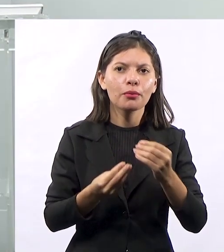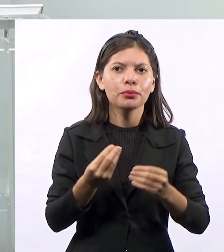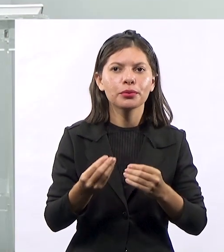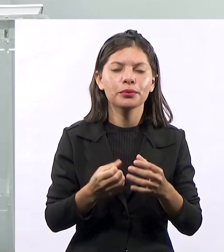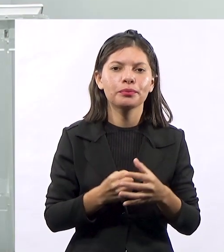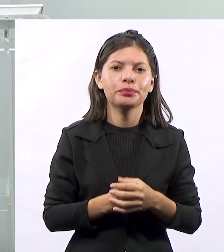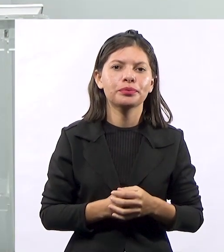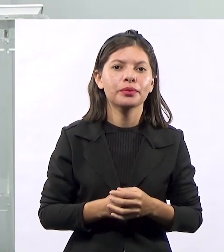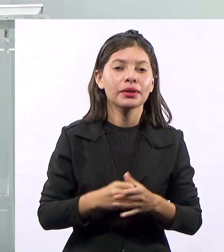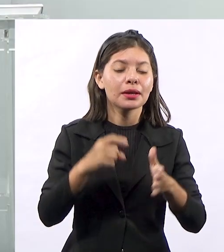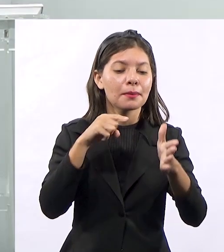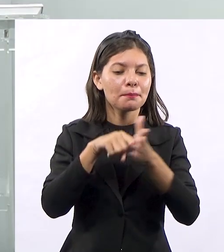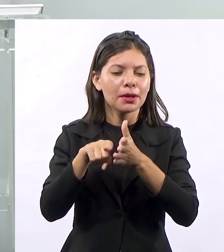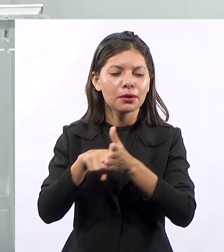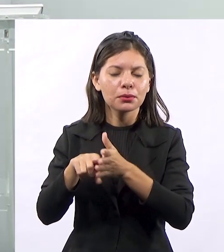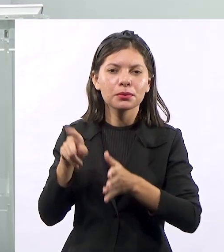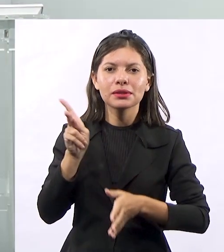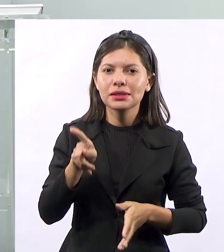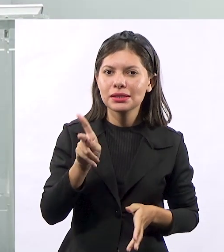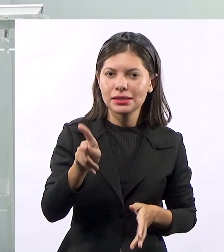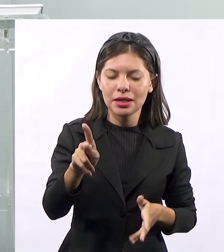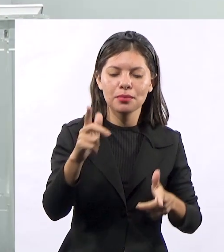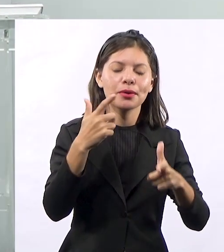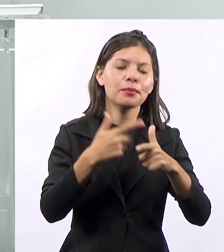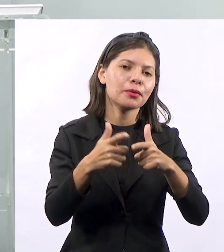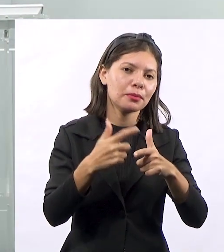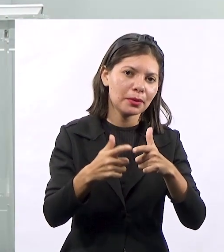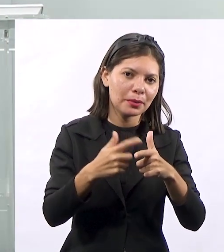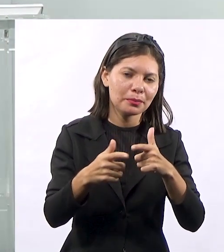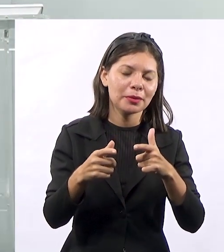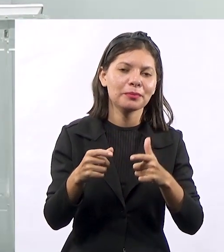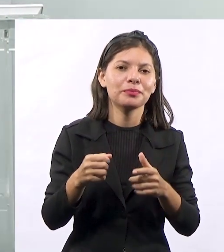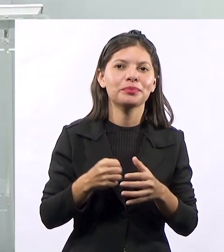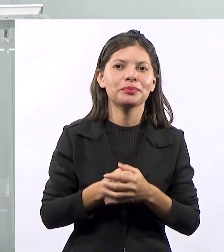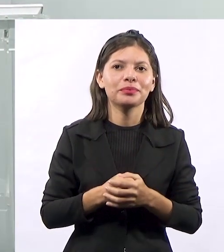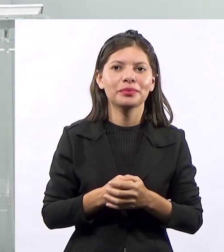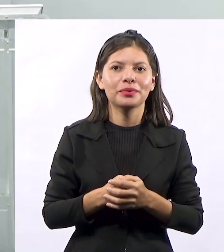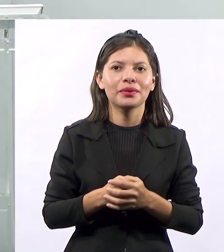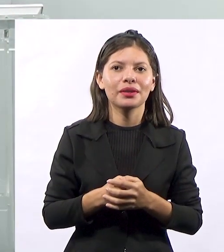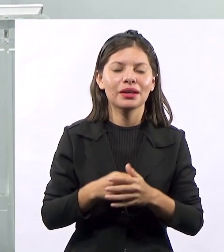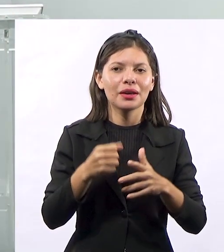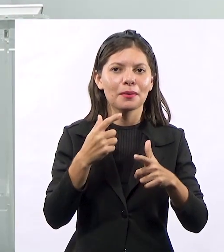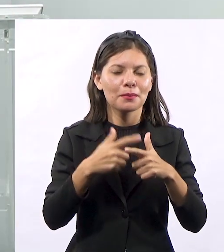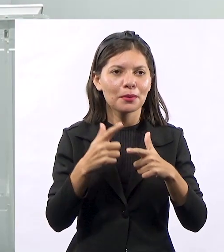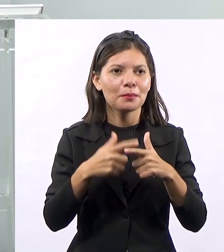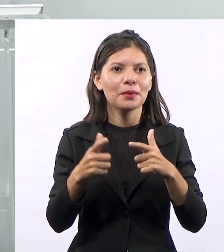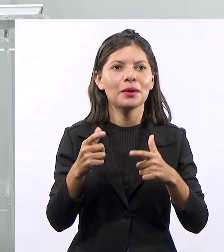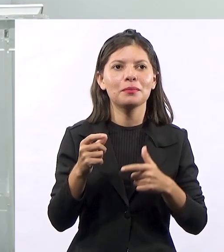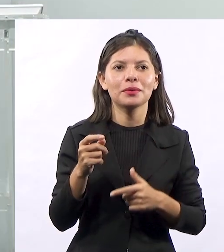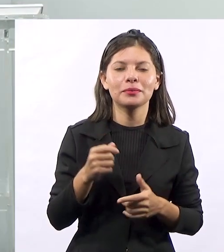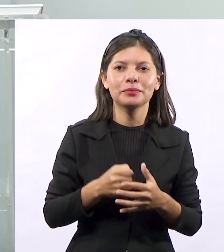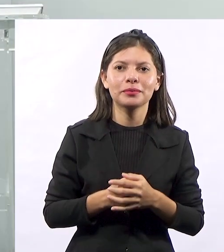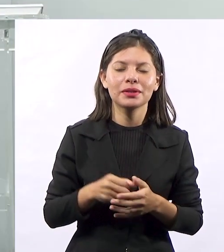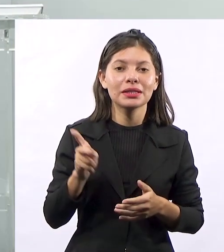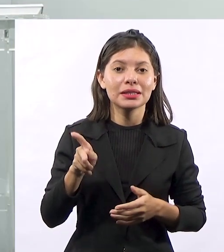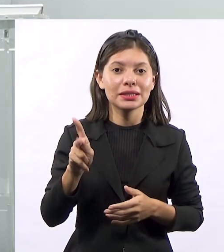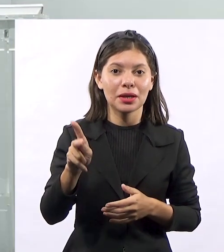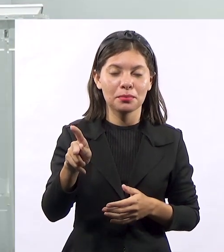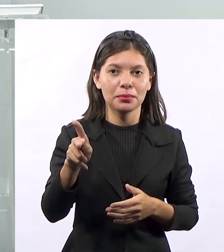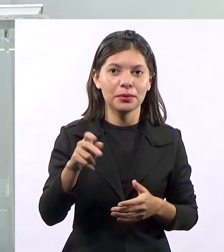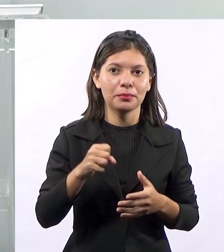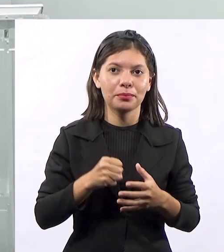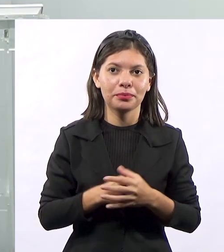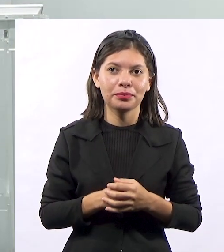que medida, de que jeito? Então, sempre que houver uma pergunta, esse é o problema